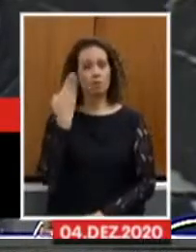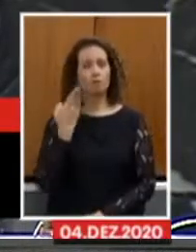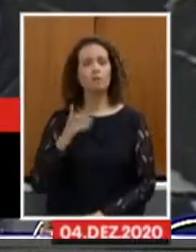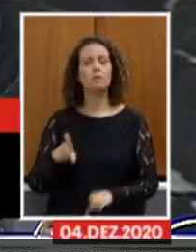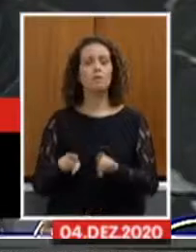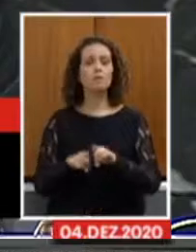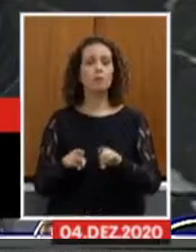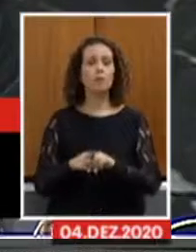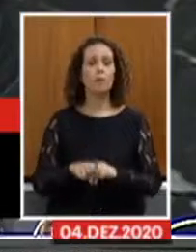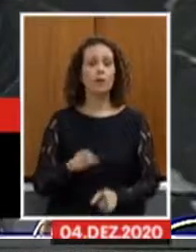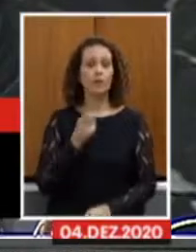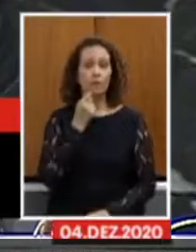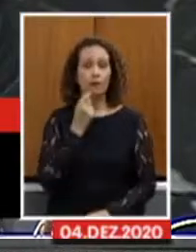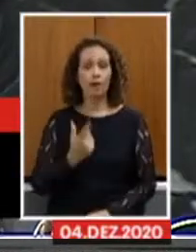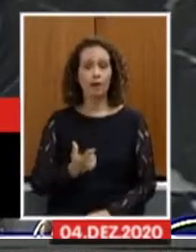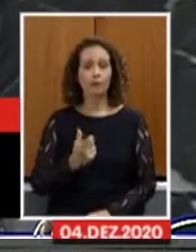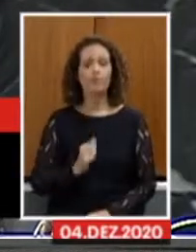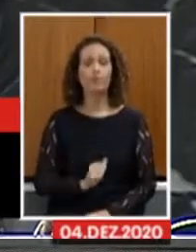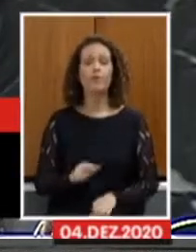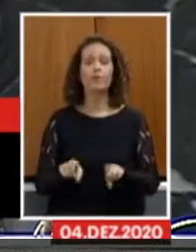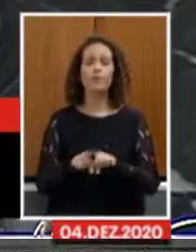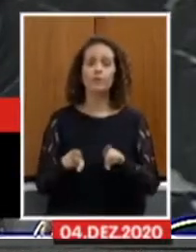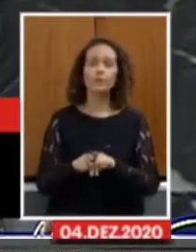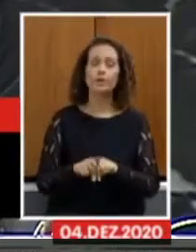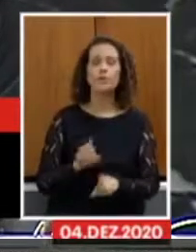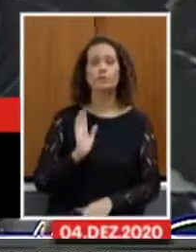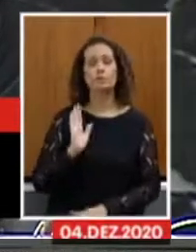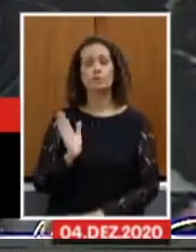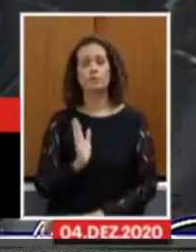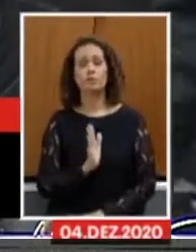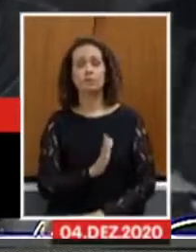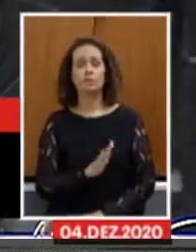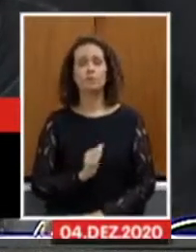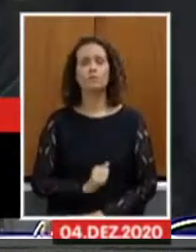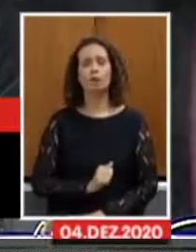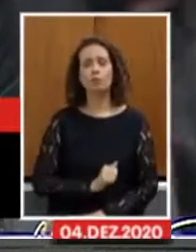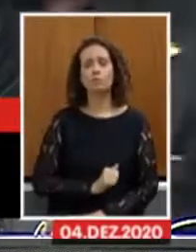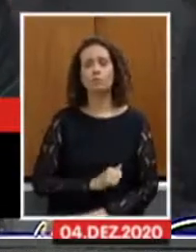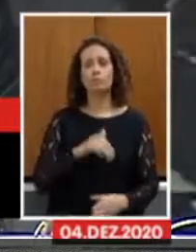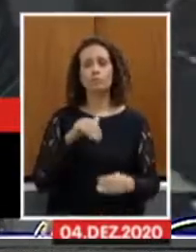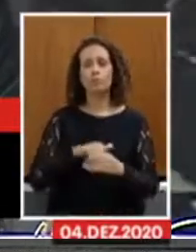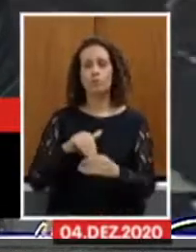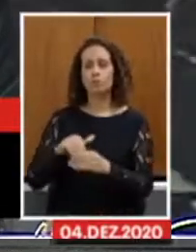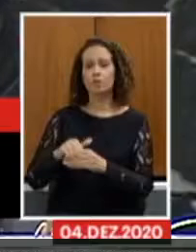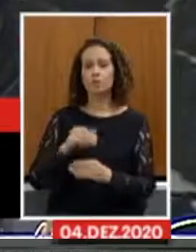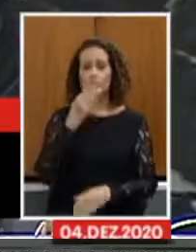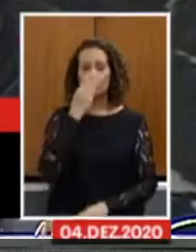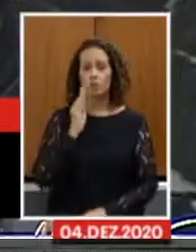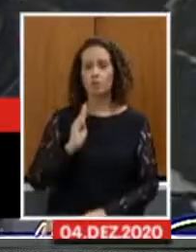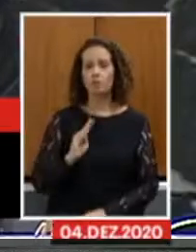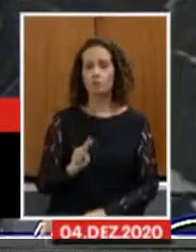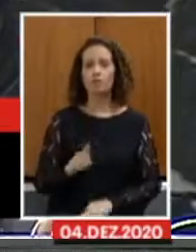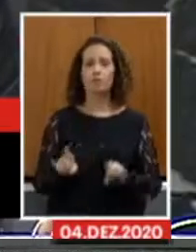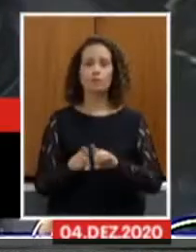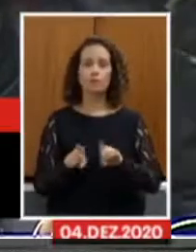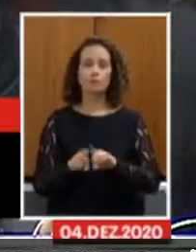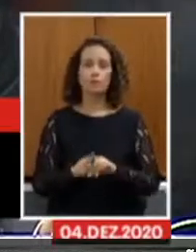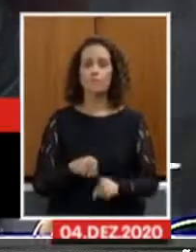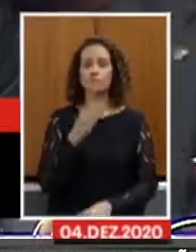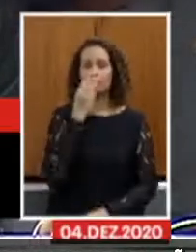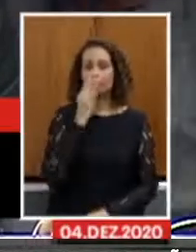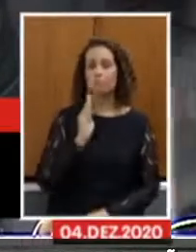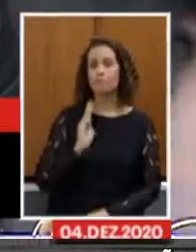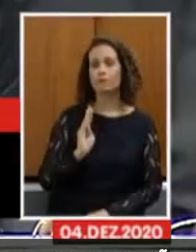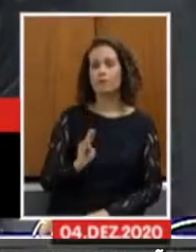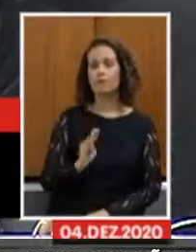Raul Belém, após o que é a mencionada emenda submetida à votação nominal e rejeitada. E suposto são submetidos à votação nominal e rejeitadas, cada